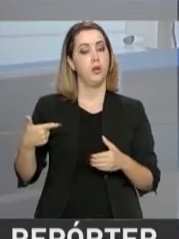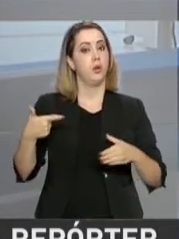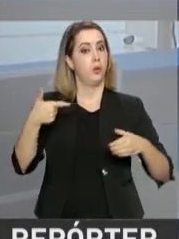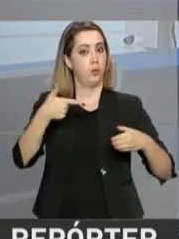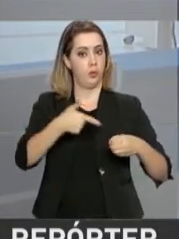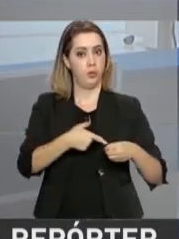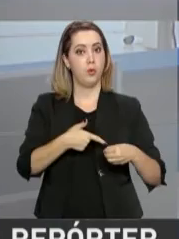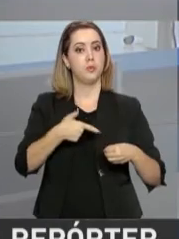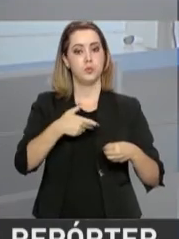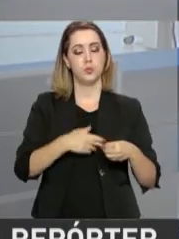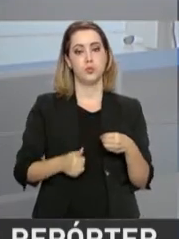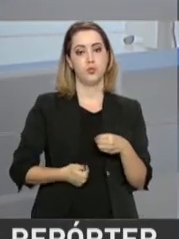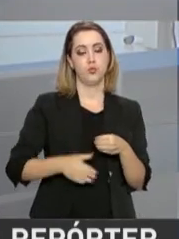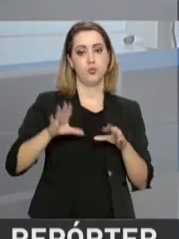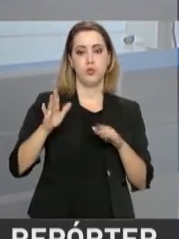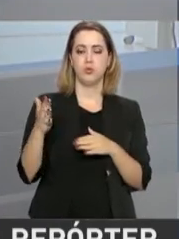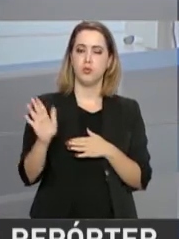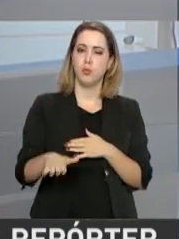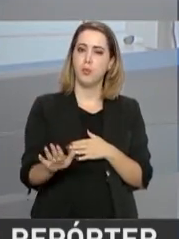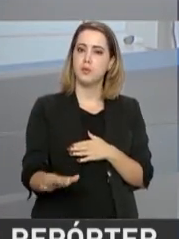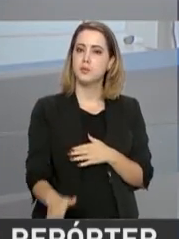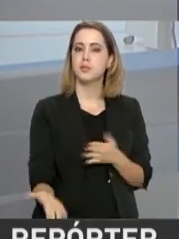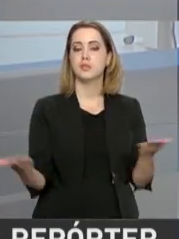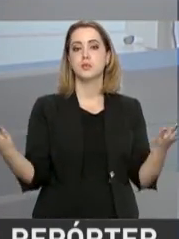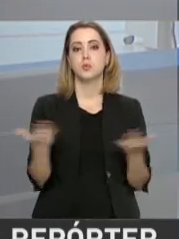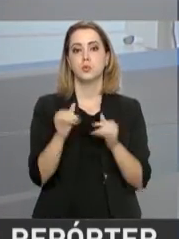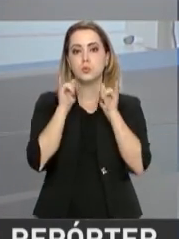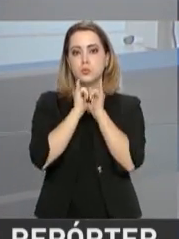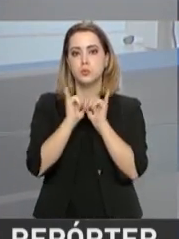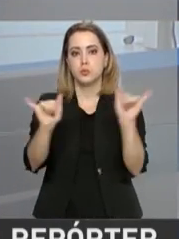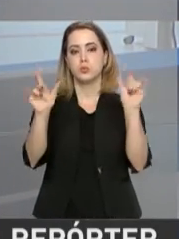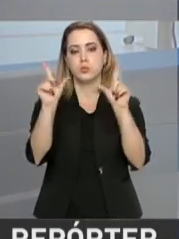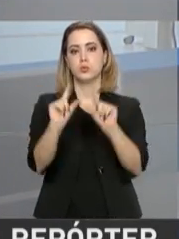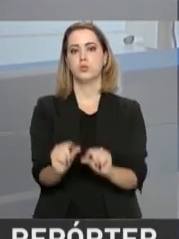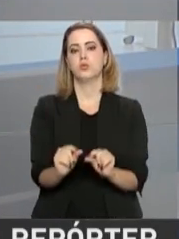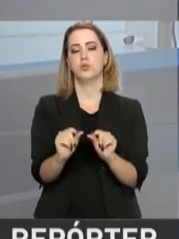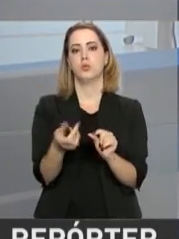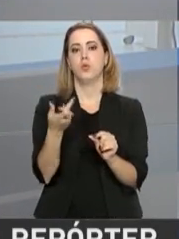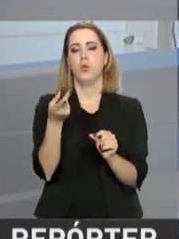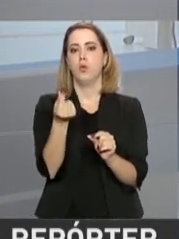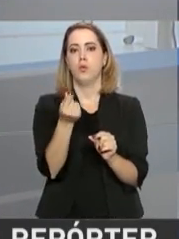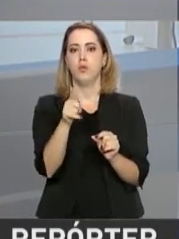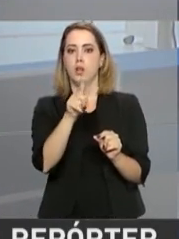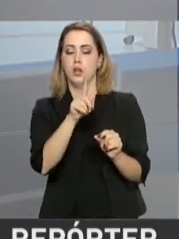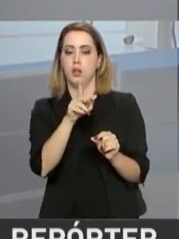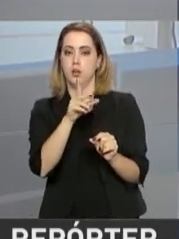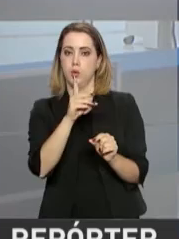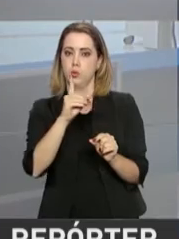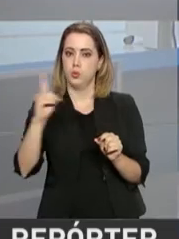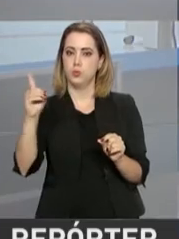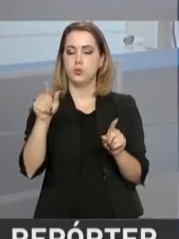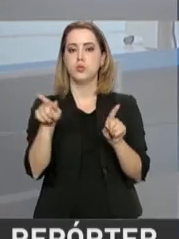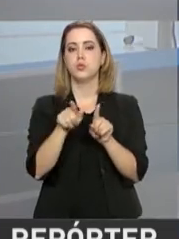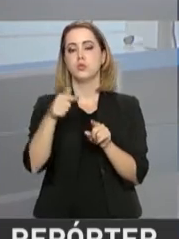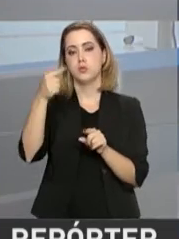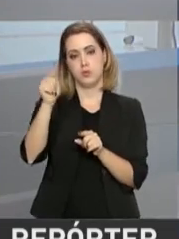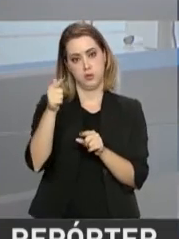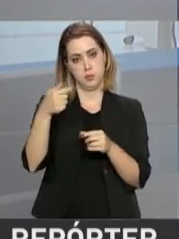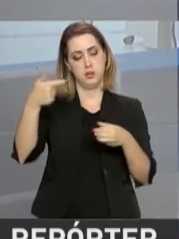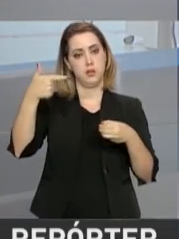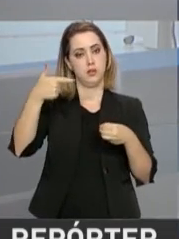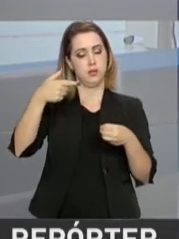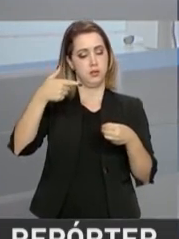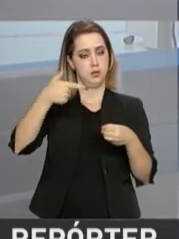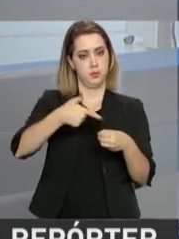mais barato. A Petrobras anunciou hoje a redução nos preços do óleo diesel e da gasolina. A medida faz parte de uma nova política